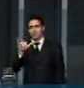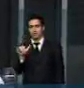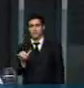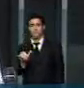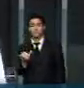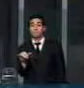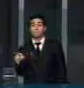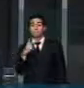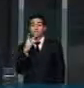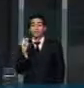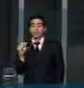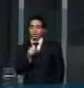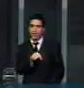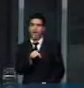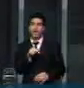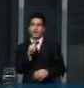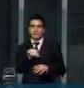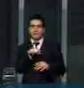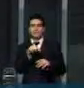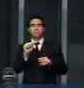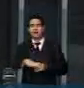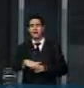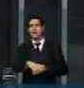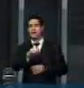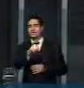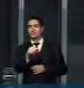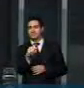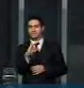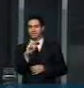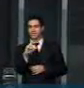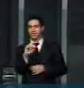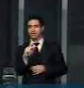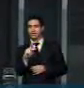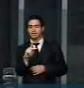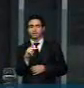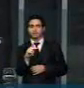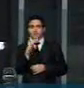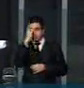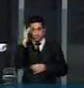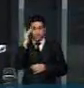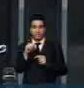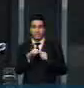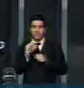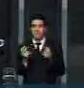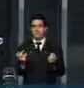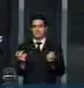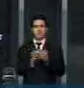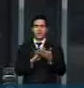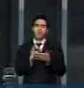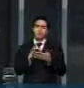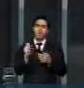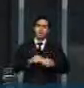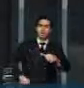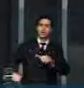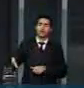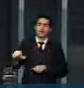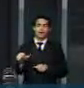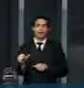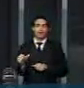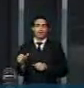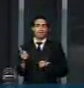por ser uma droga barata, não é apenas vendida, mas também trocada por diversas mercadorias,